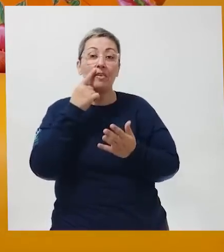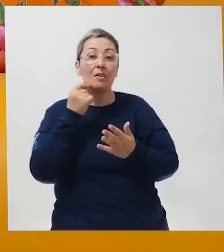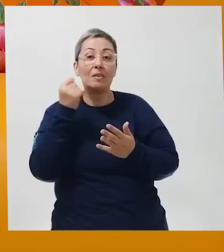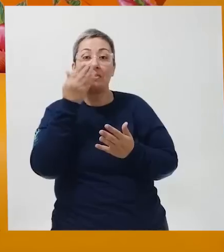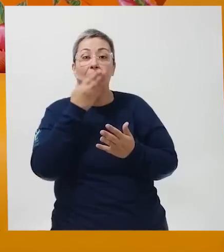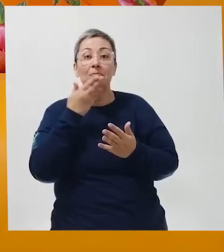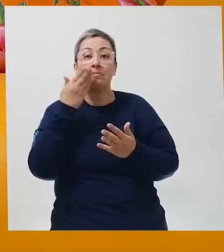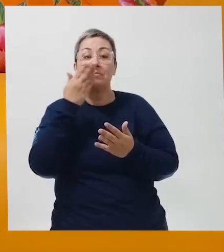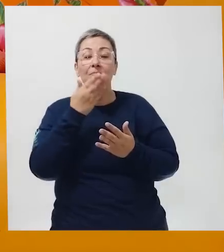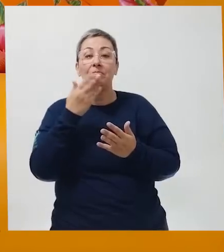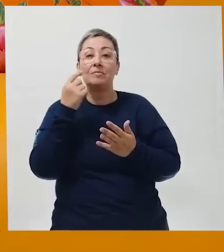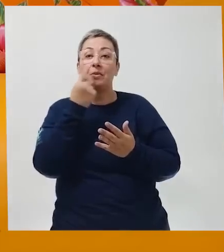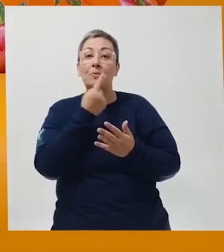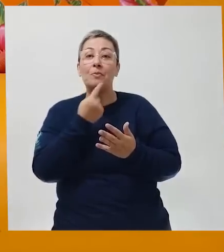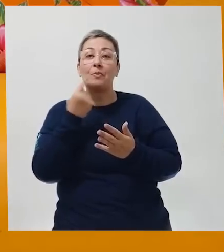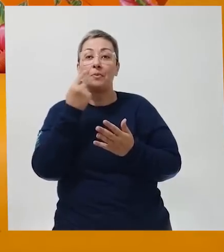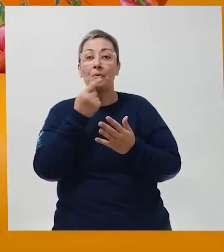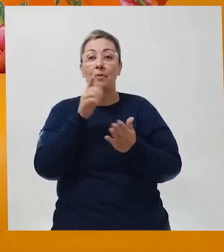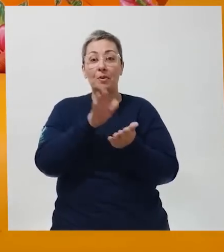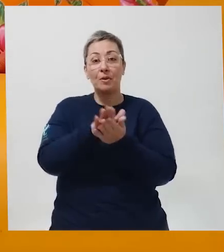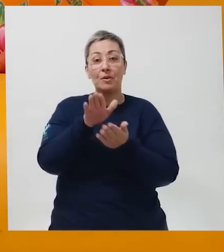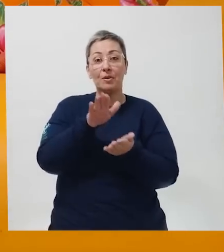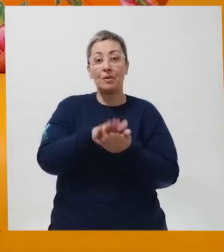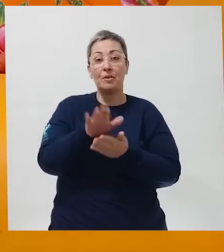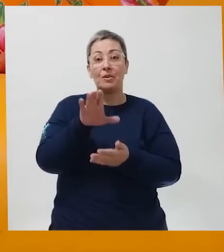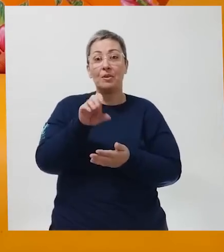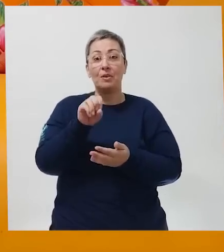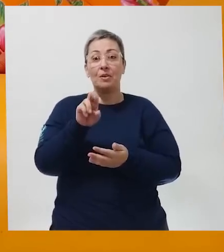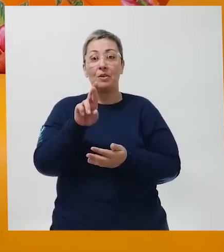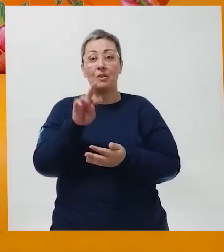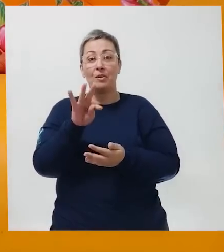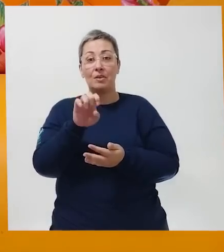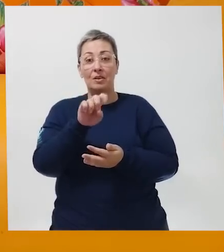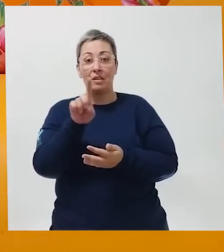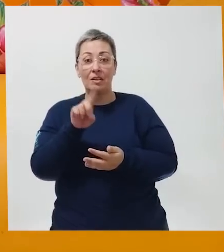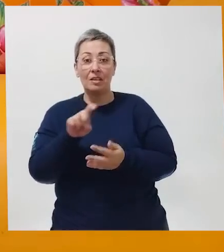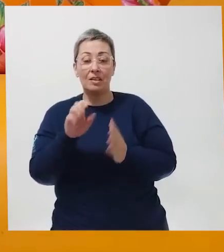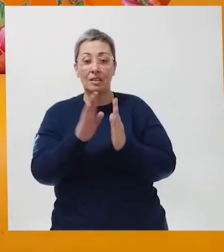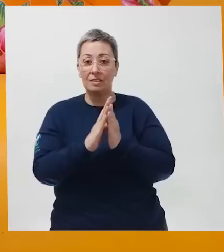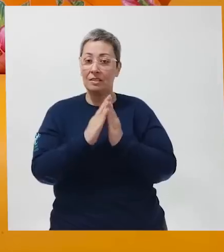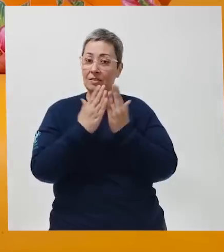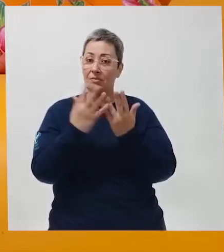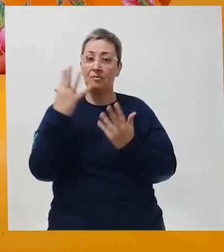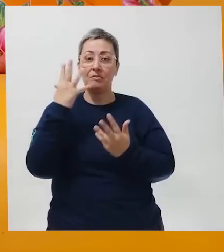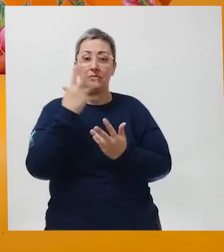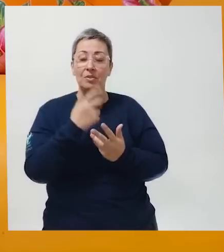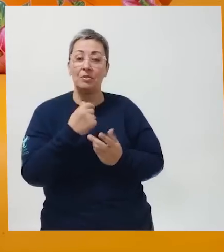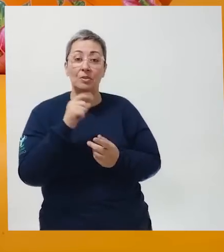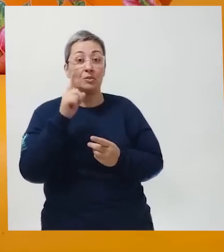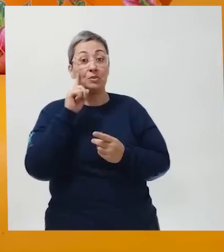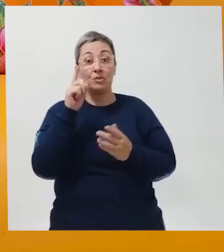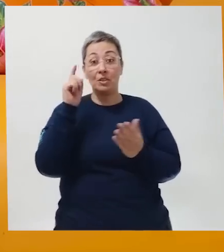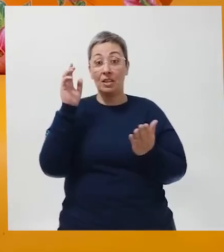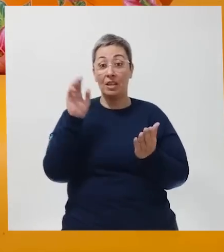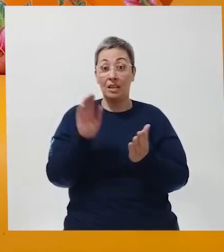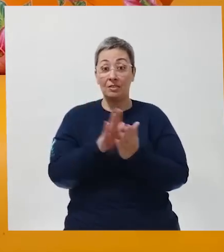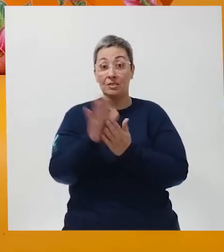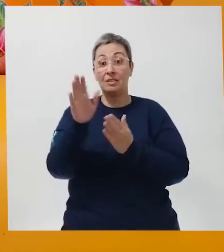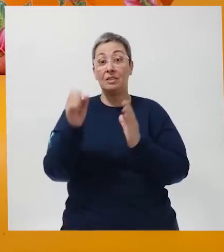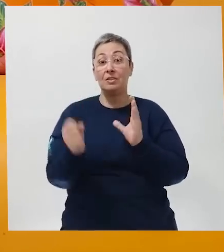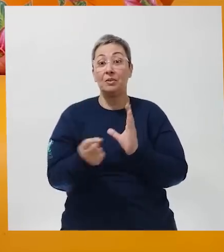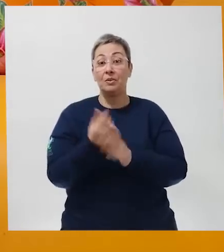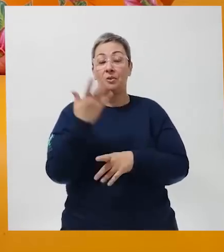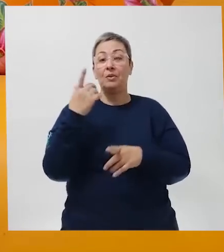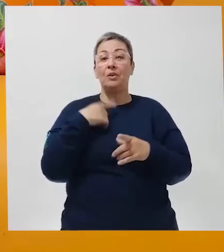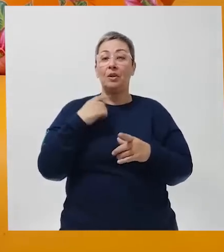Vamos ler juntos Mel na Boca, da editora Cortez. Este livro tão bonito,